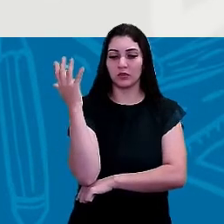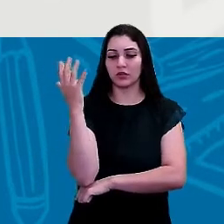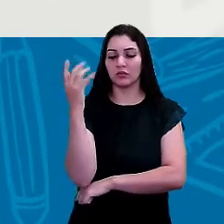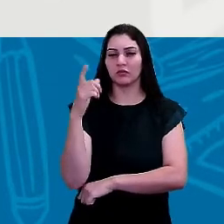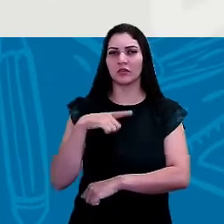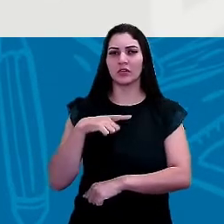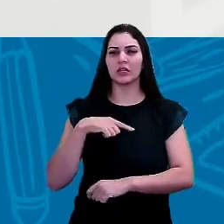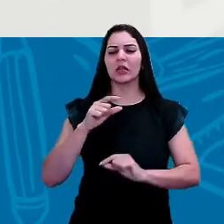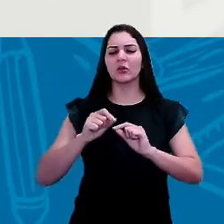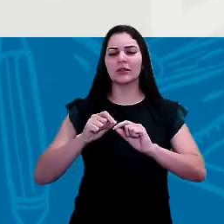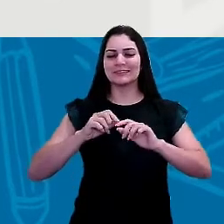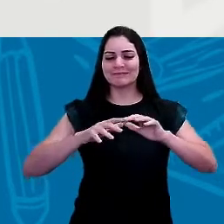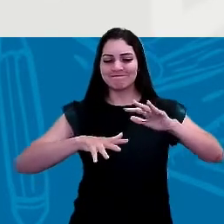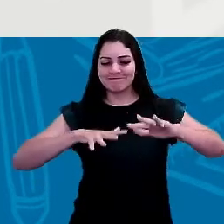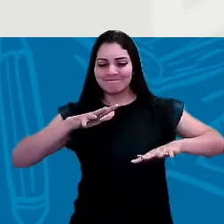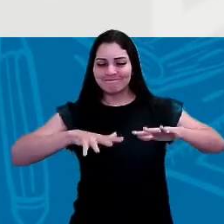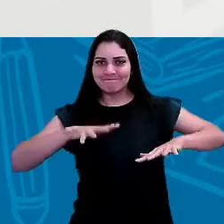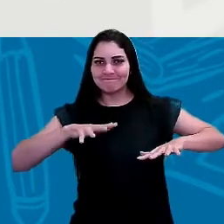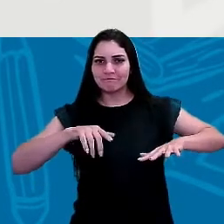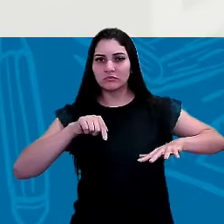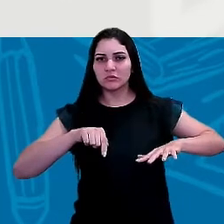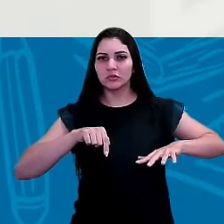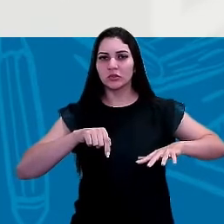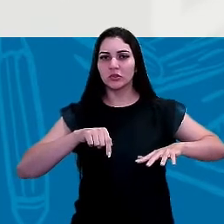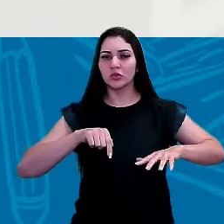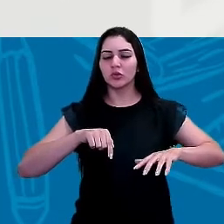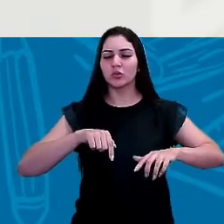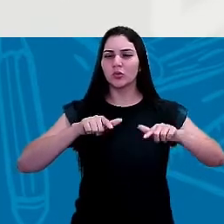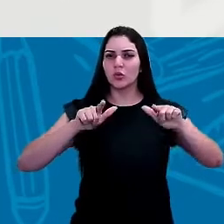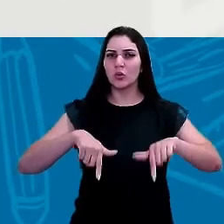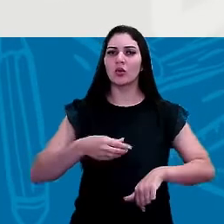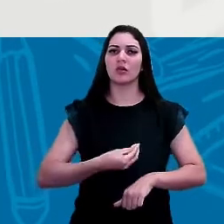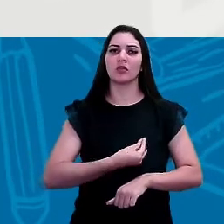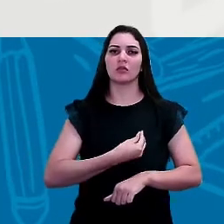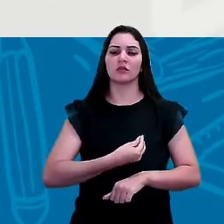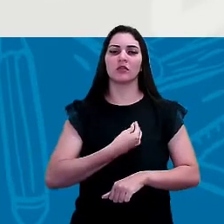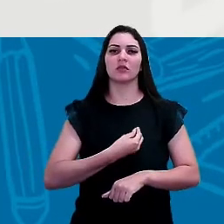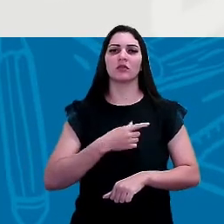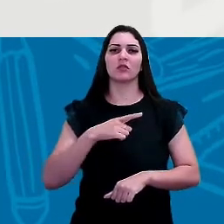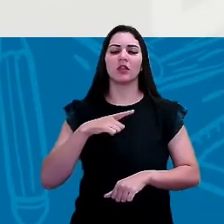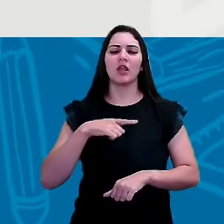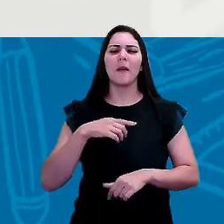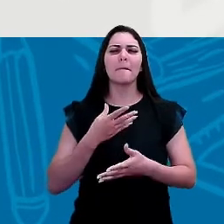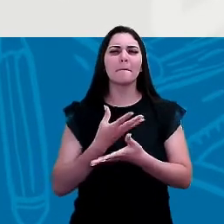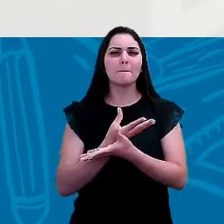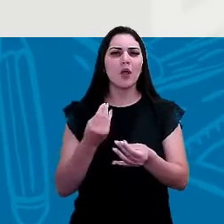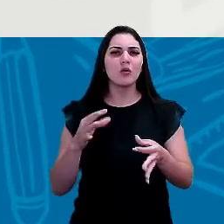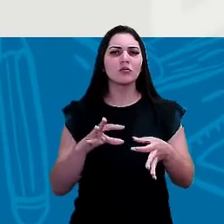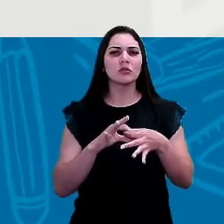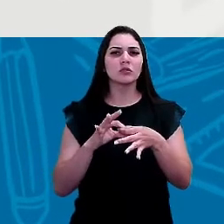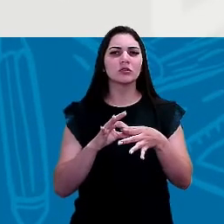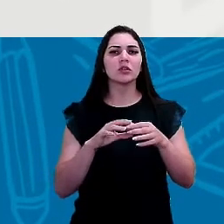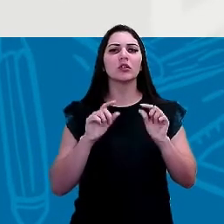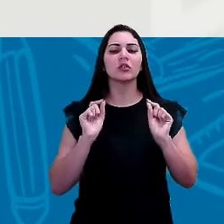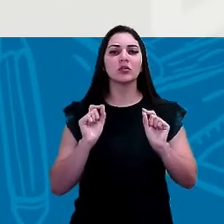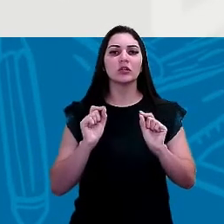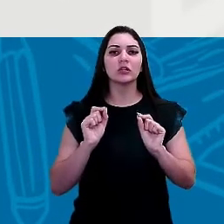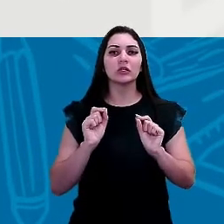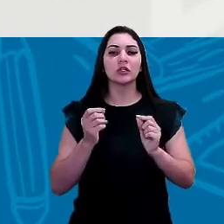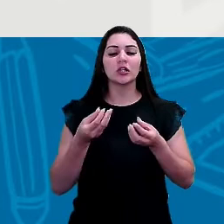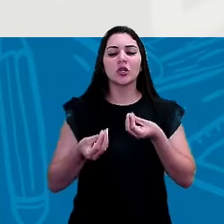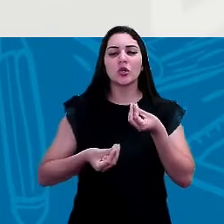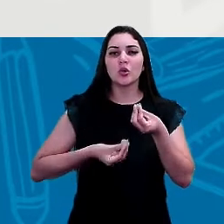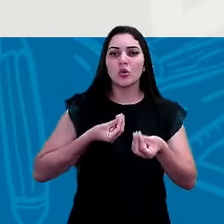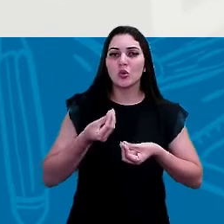causar um desequilíbrio, né, no ambiente onde vivemos e está muitas vezes associado à questão realmente da forma